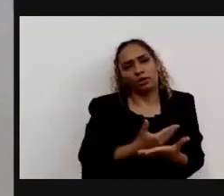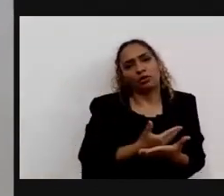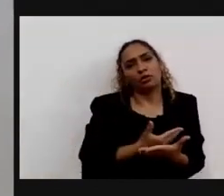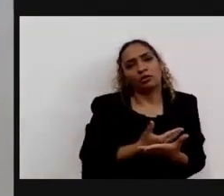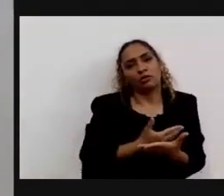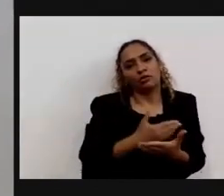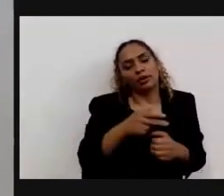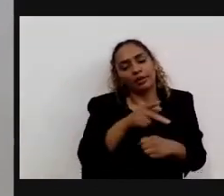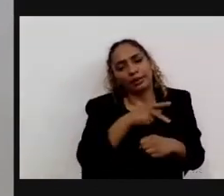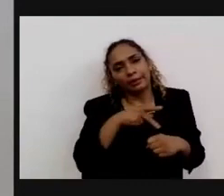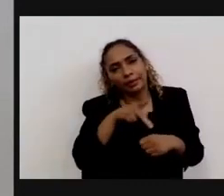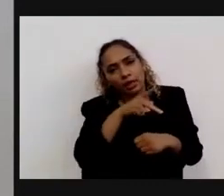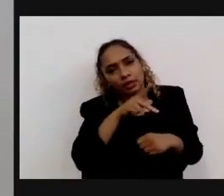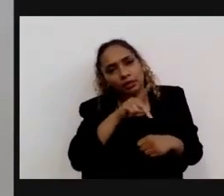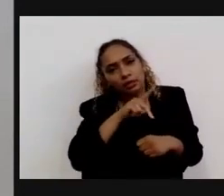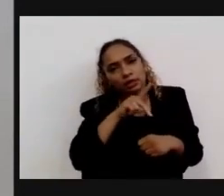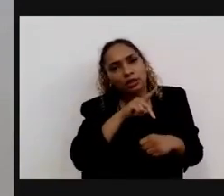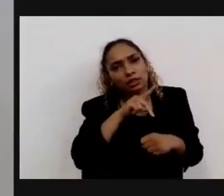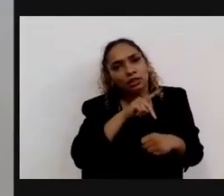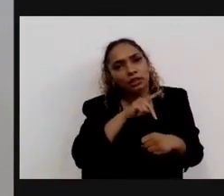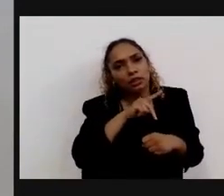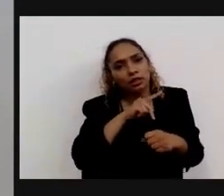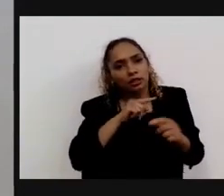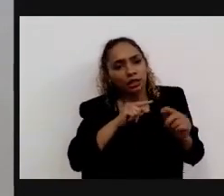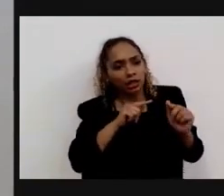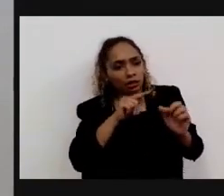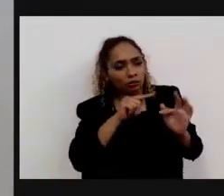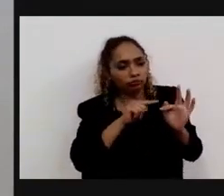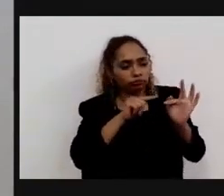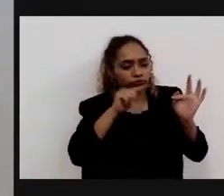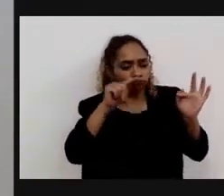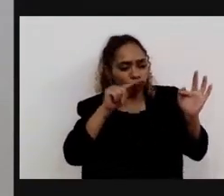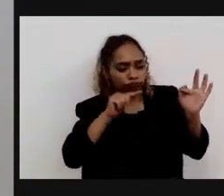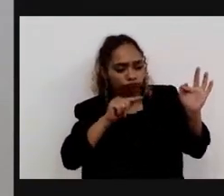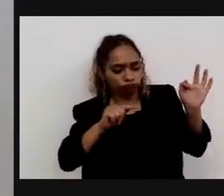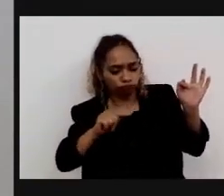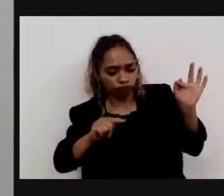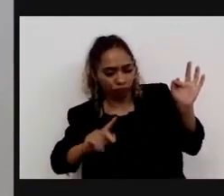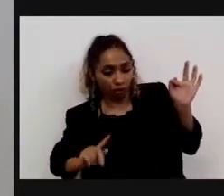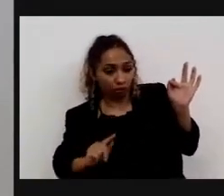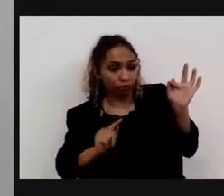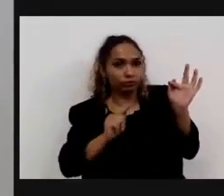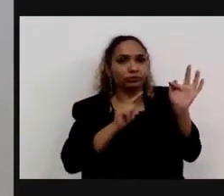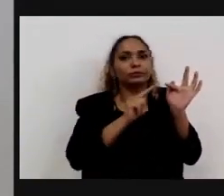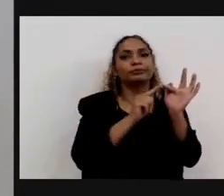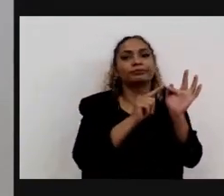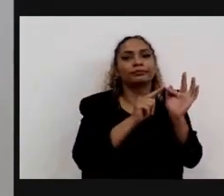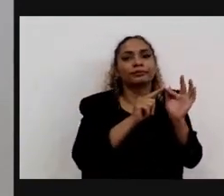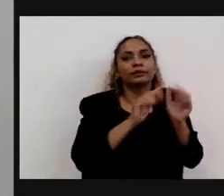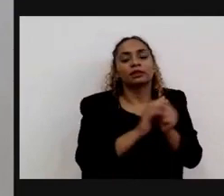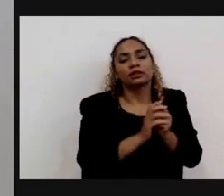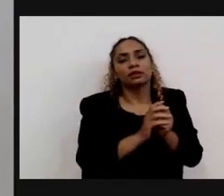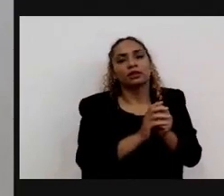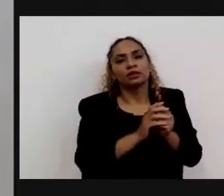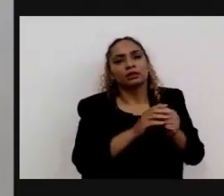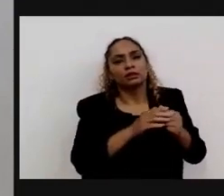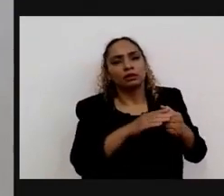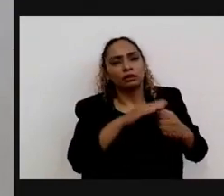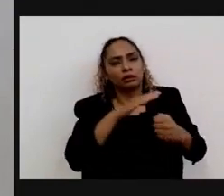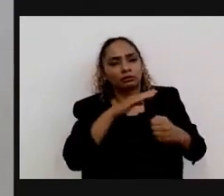países que têm o alto índice de veberianismo eles têm menos desigualdade social